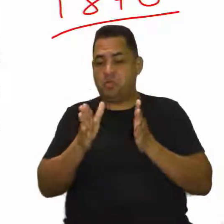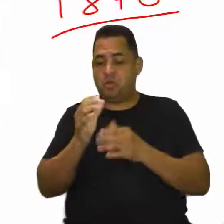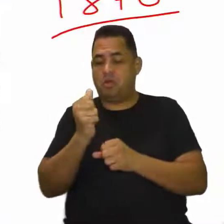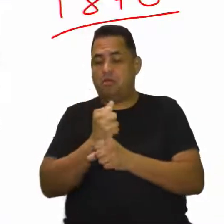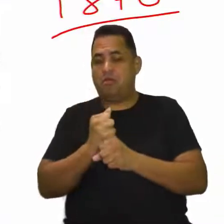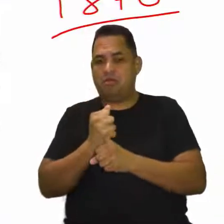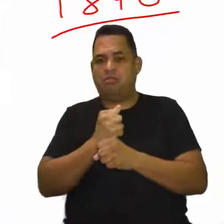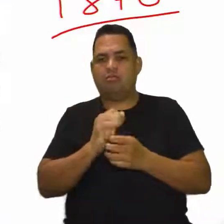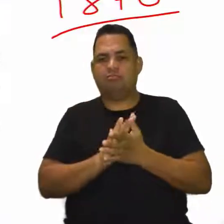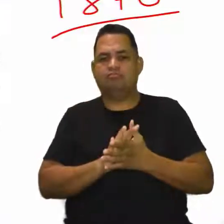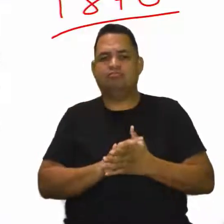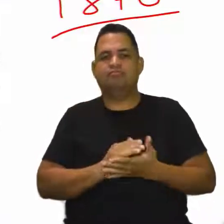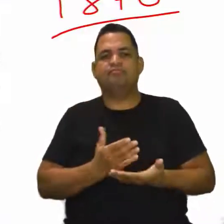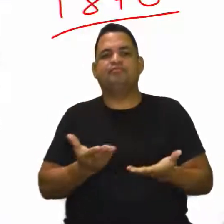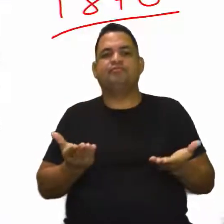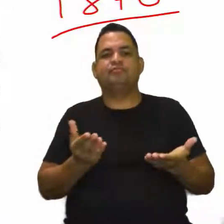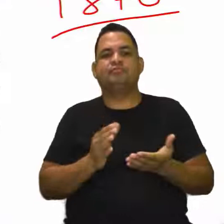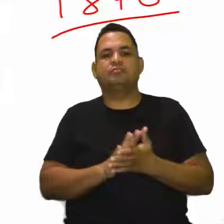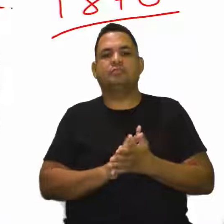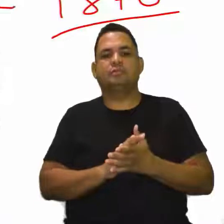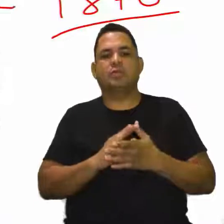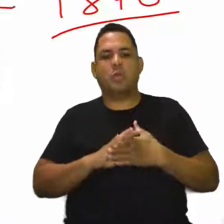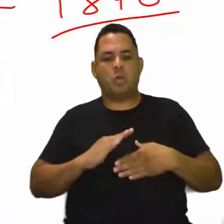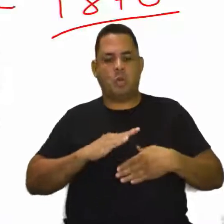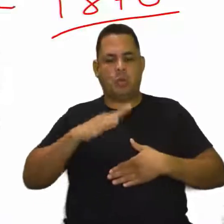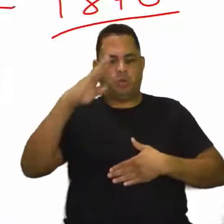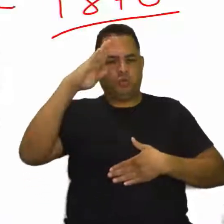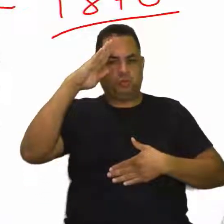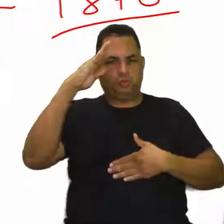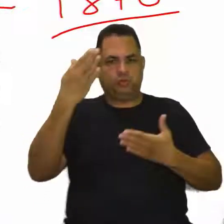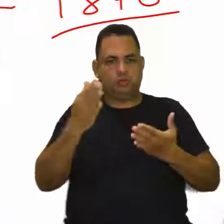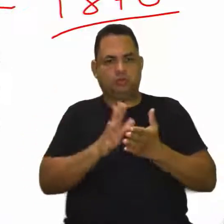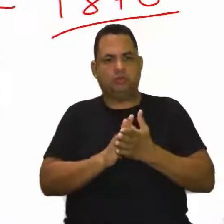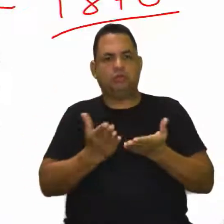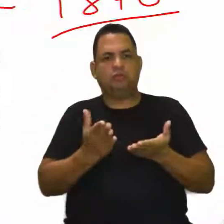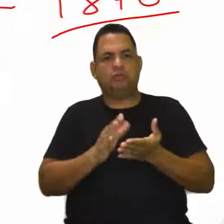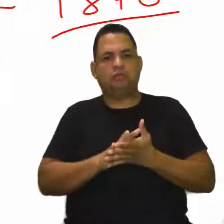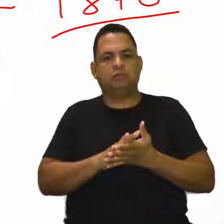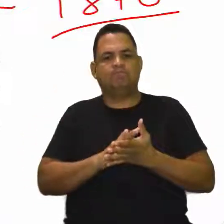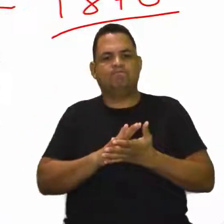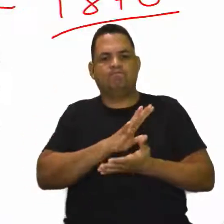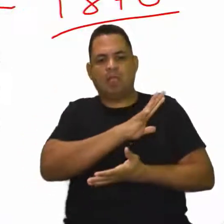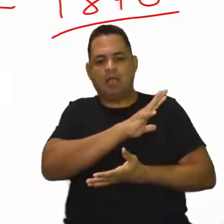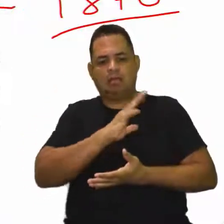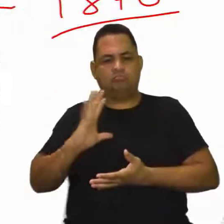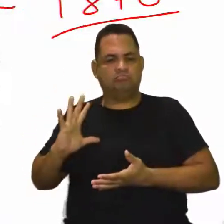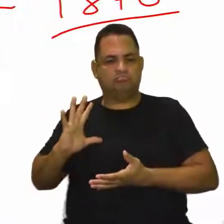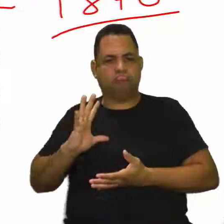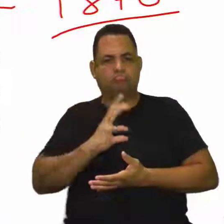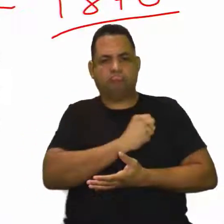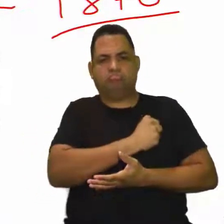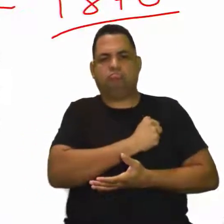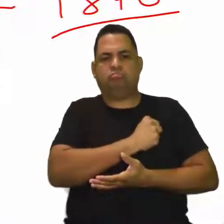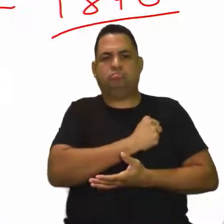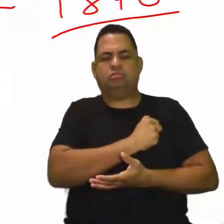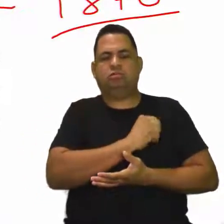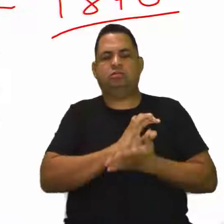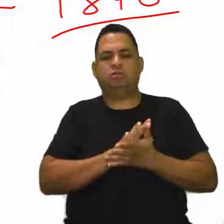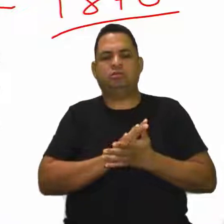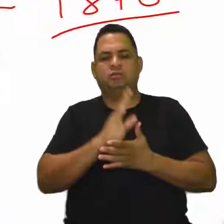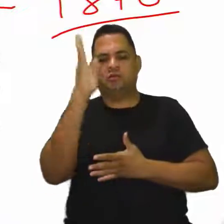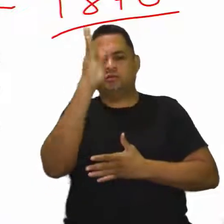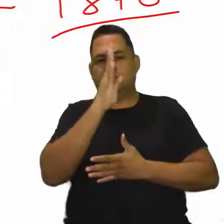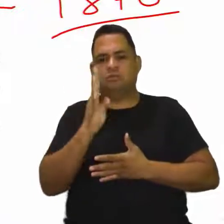Veja, literalmente, os soldados tinham sido os salvadores da pátria. Para a